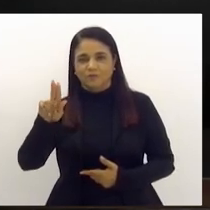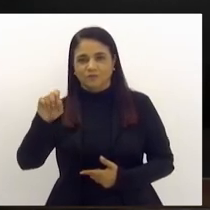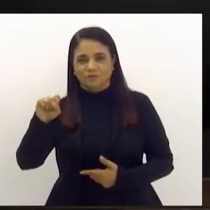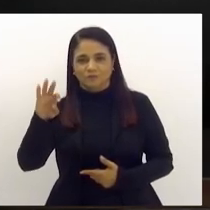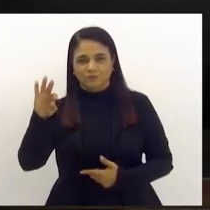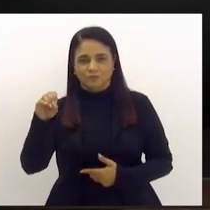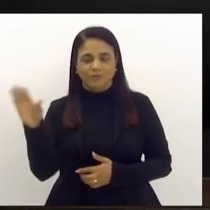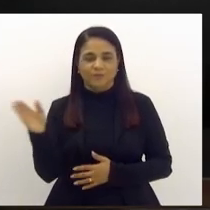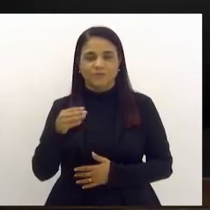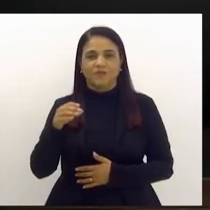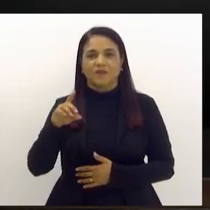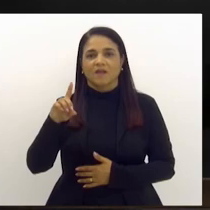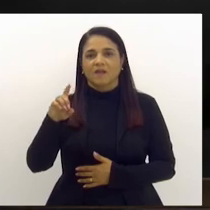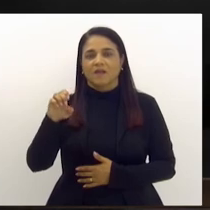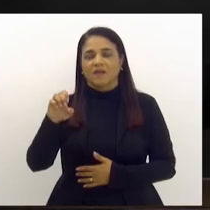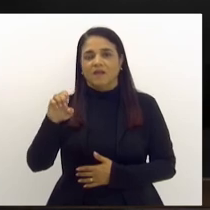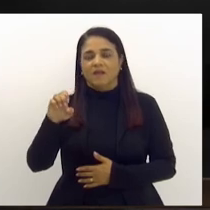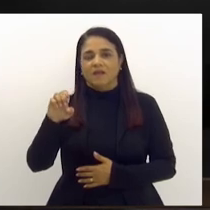deputado Elton Cristo,